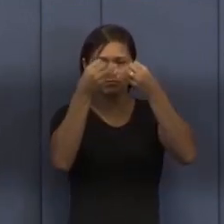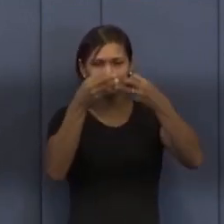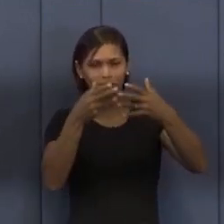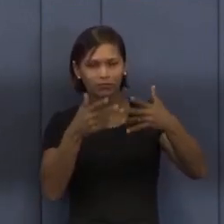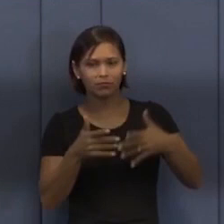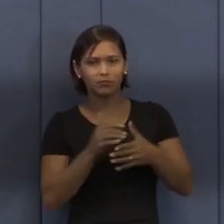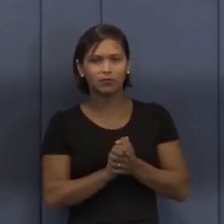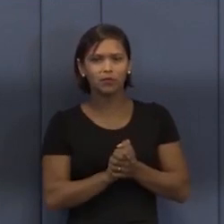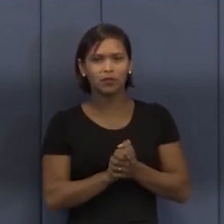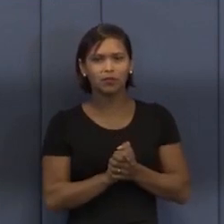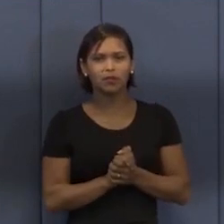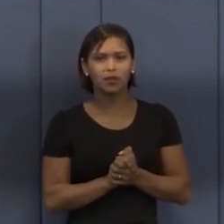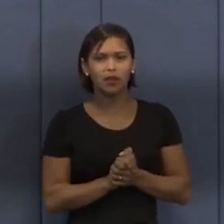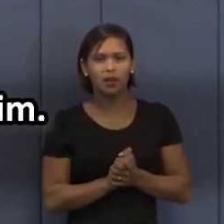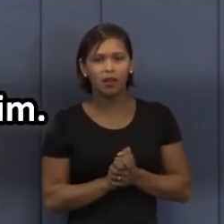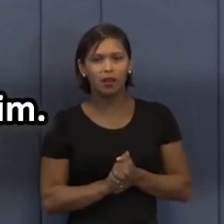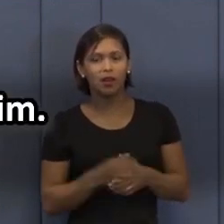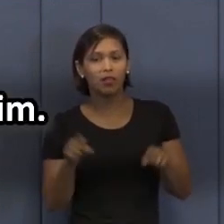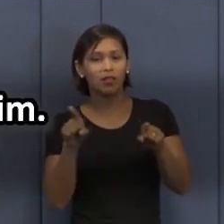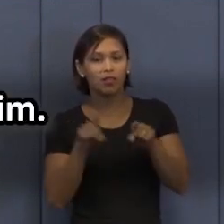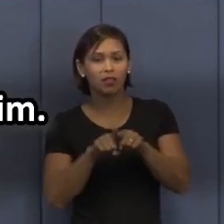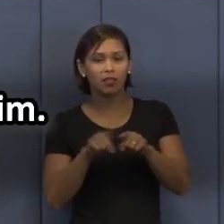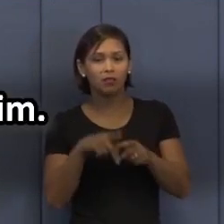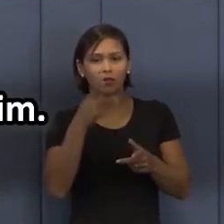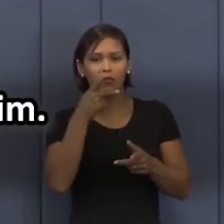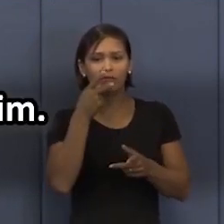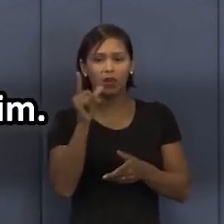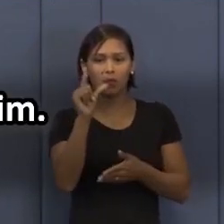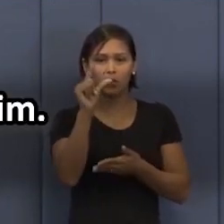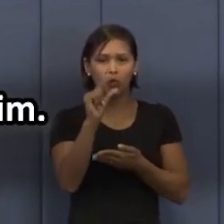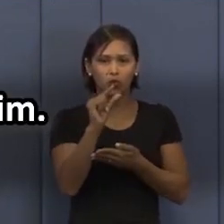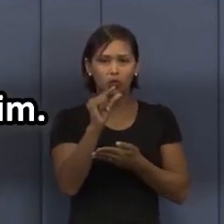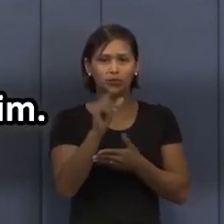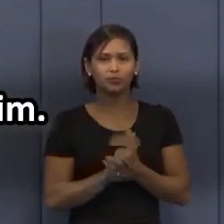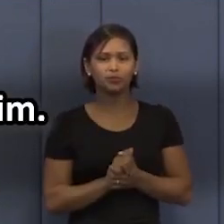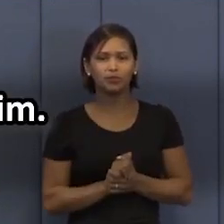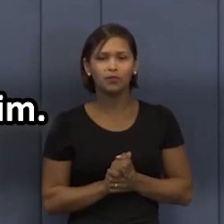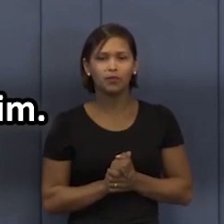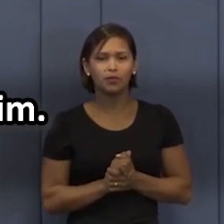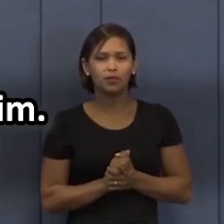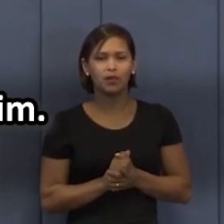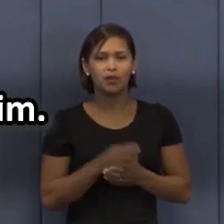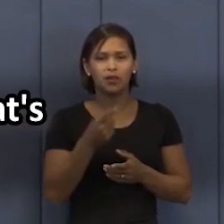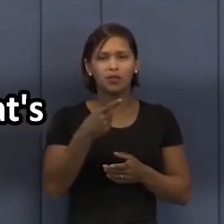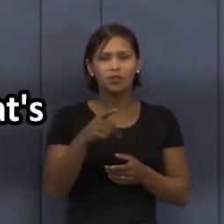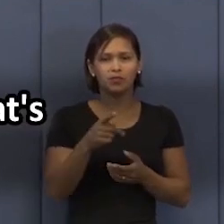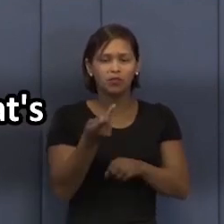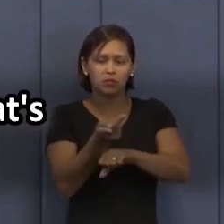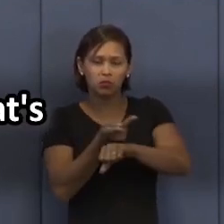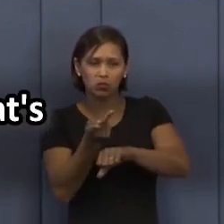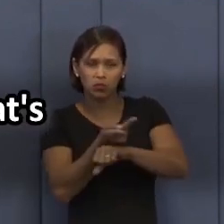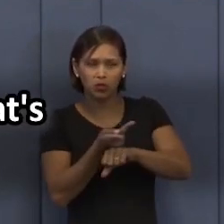Vou dar alguns detalhes aqui de Napoleão Bonaparte. Napoleão Bonaparte, do qual ele também não cita, cita pouco Napoleão Bonaparte.